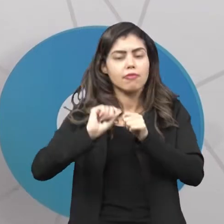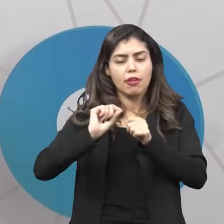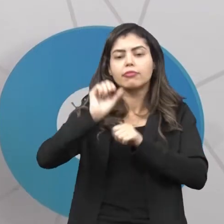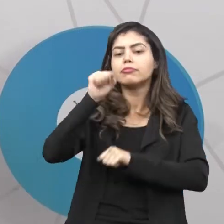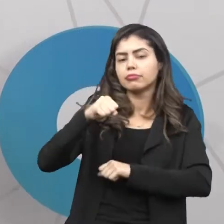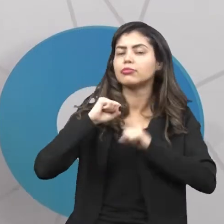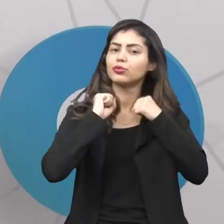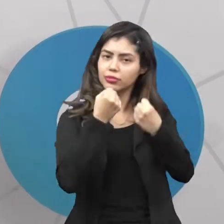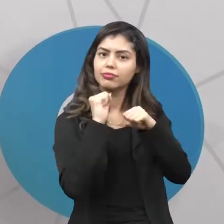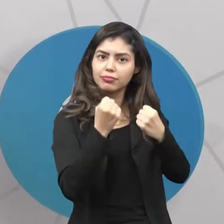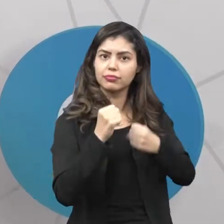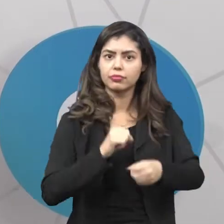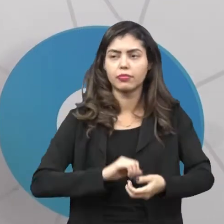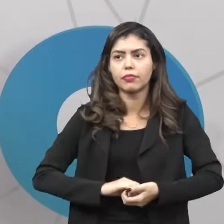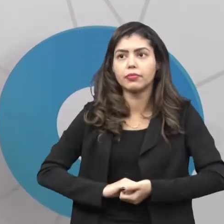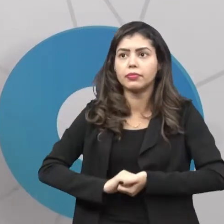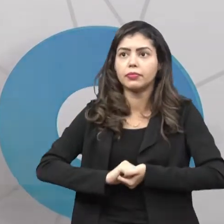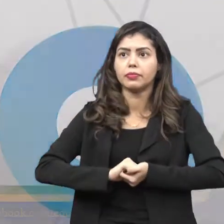atividades físicas.